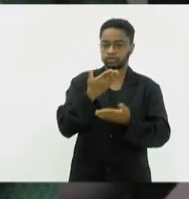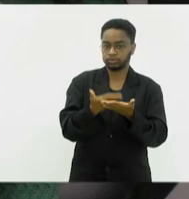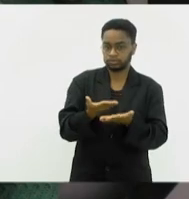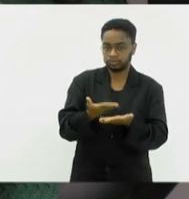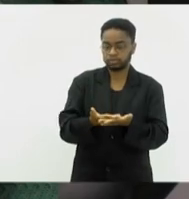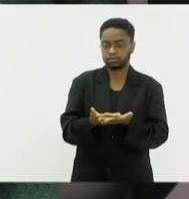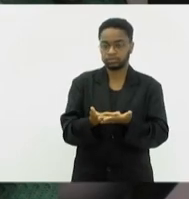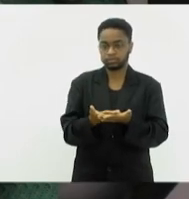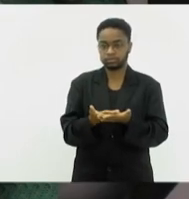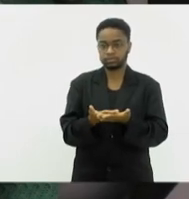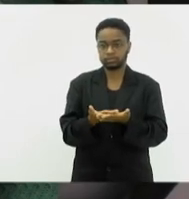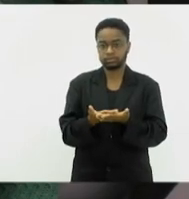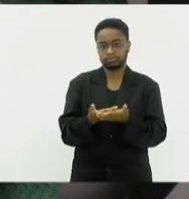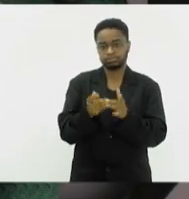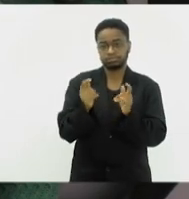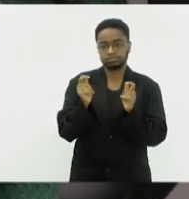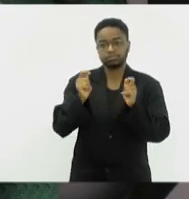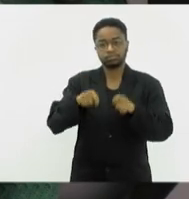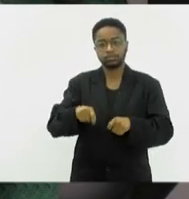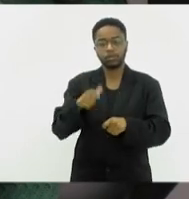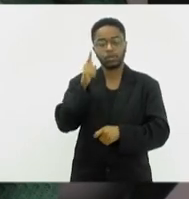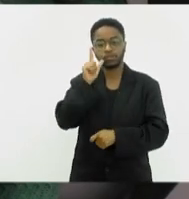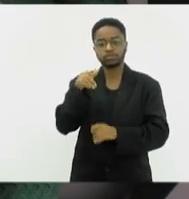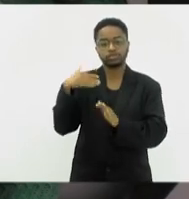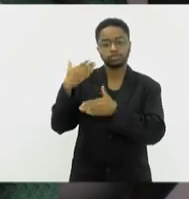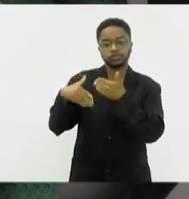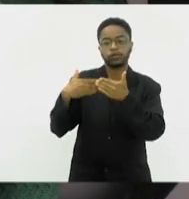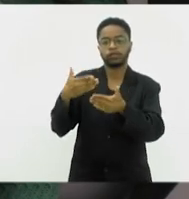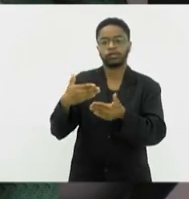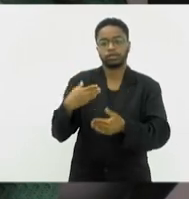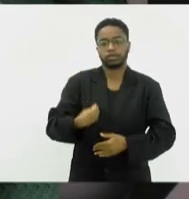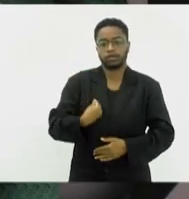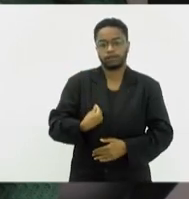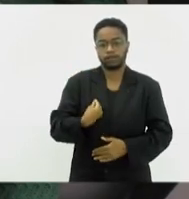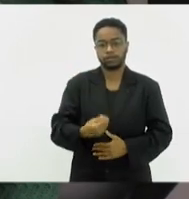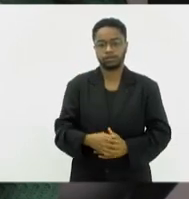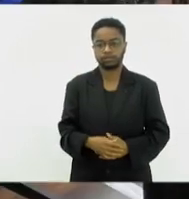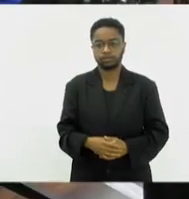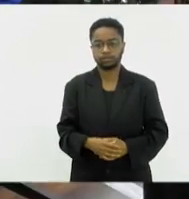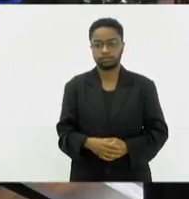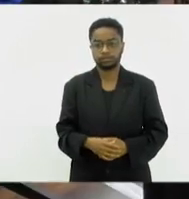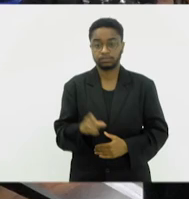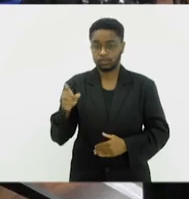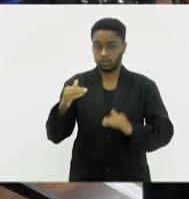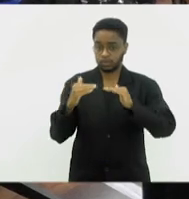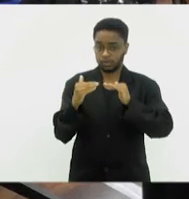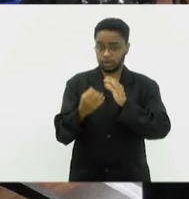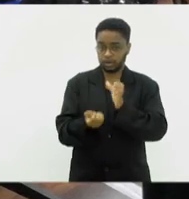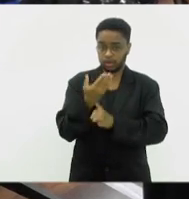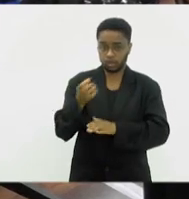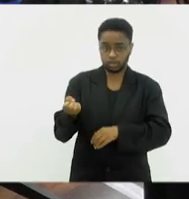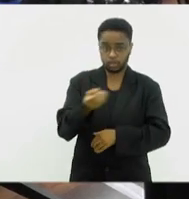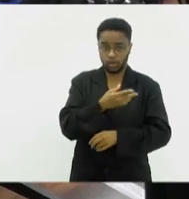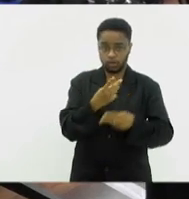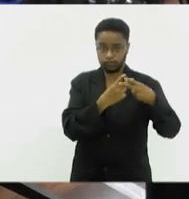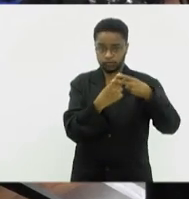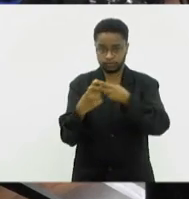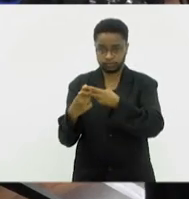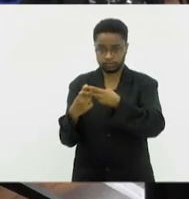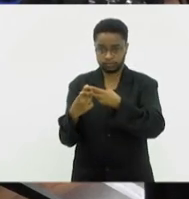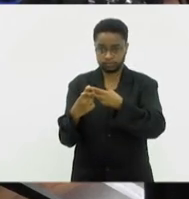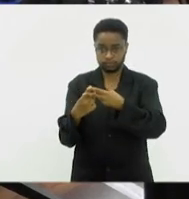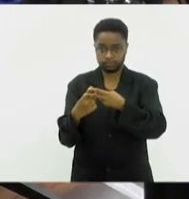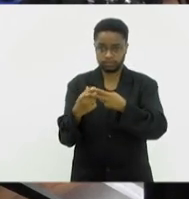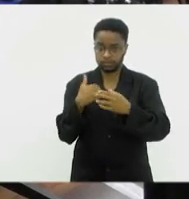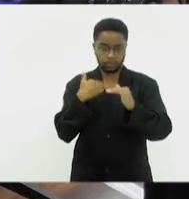poder ter assim, o desenvolvimento na vida. O senhor é favorável à criação de novos presídios?